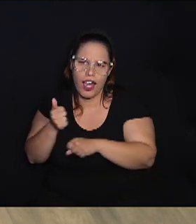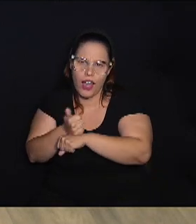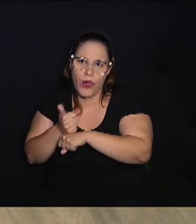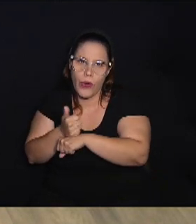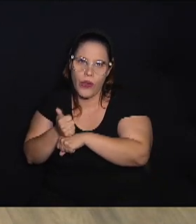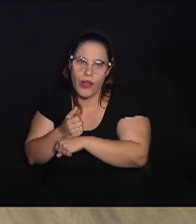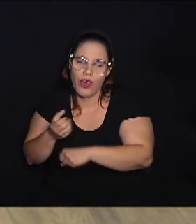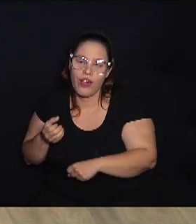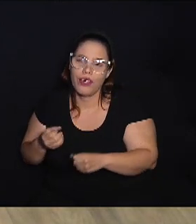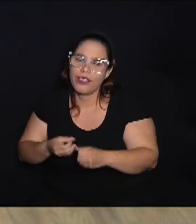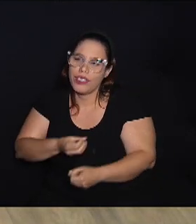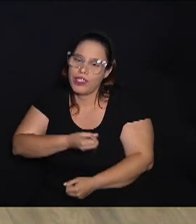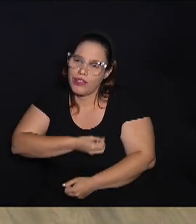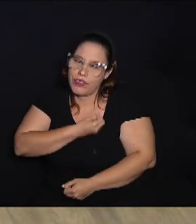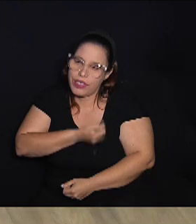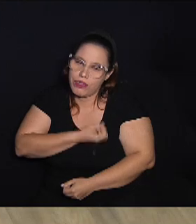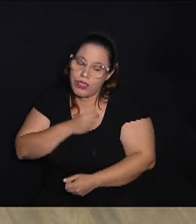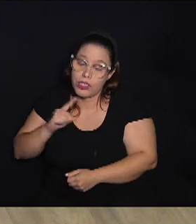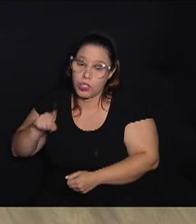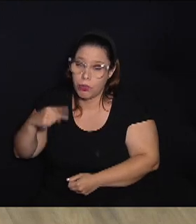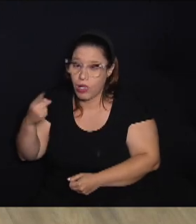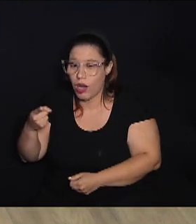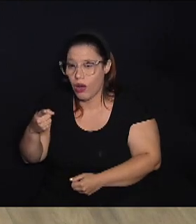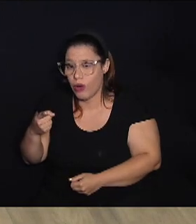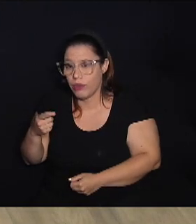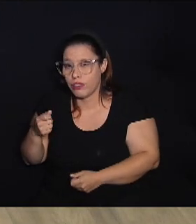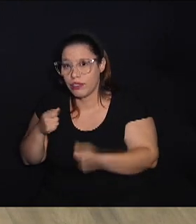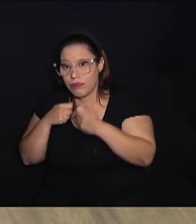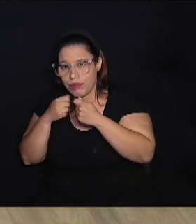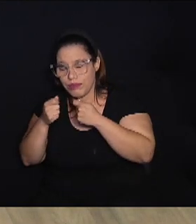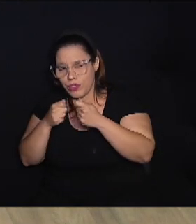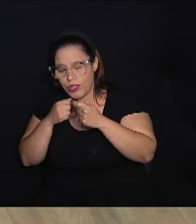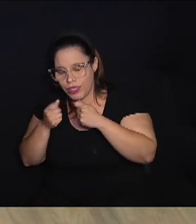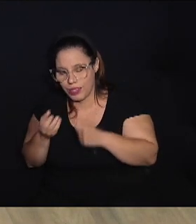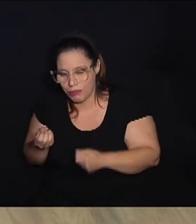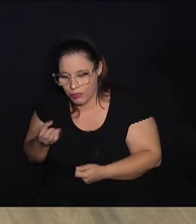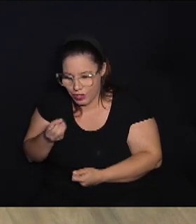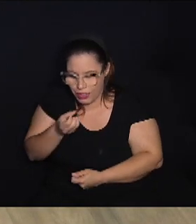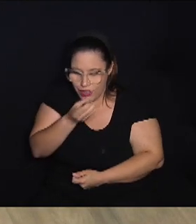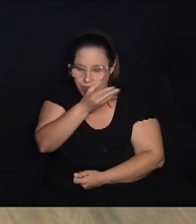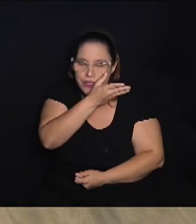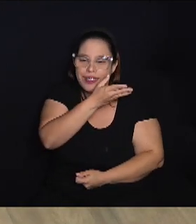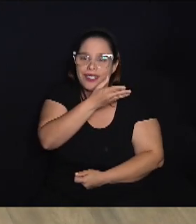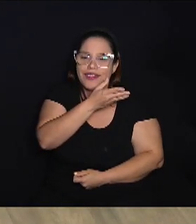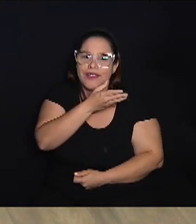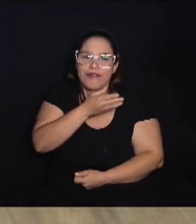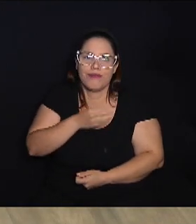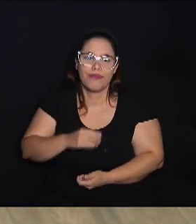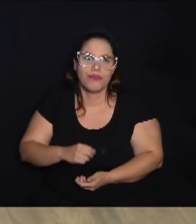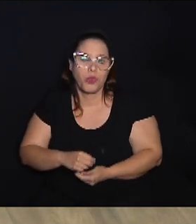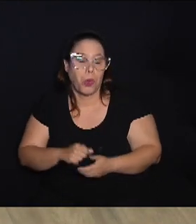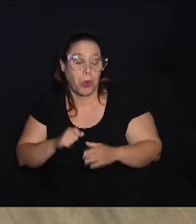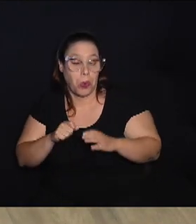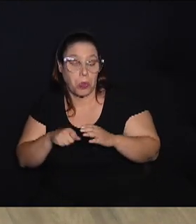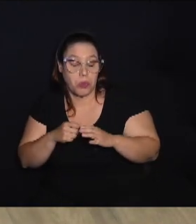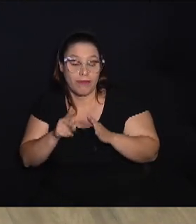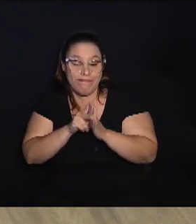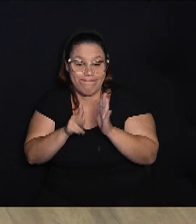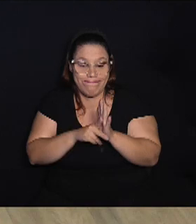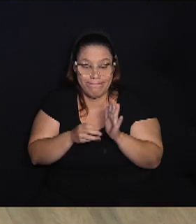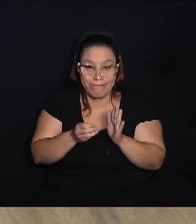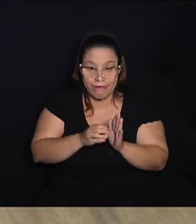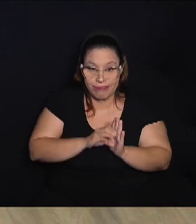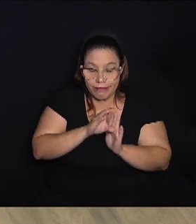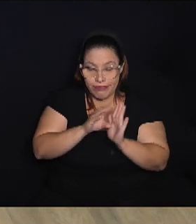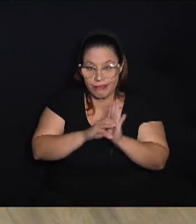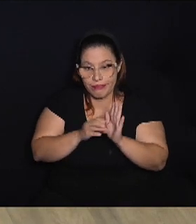uma outra maneira, né? Noticiando, mas também viajando. Bem bacana. Então, o programa imperdível é o Estúdio Câmara coladinho